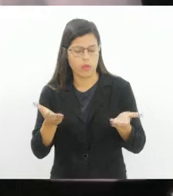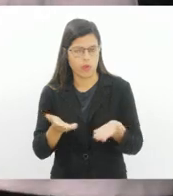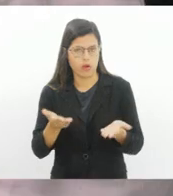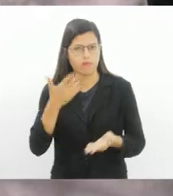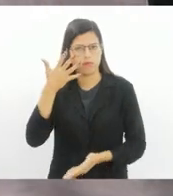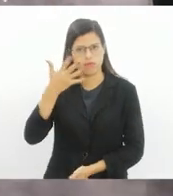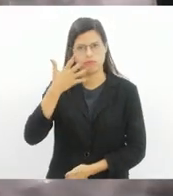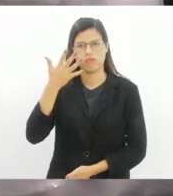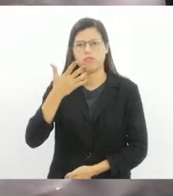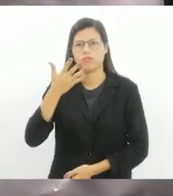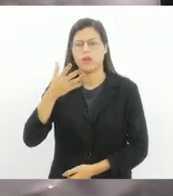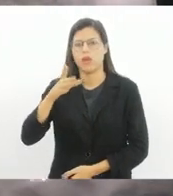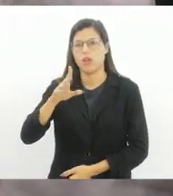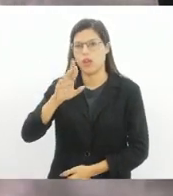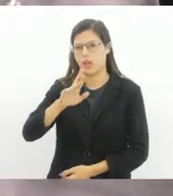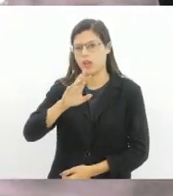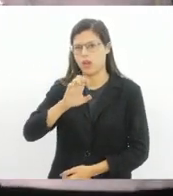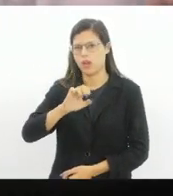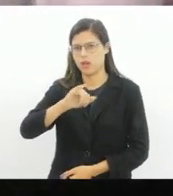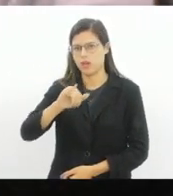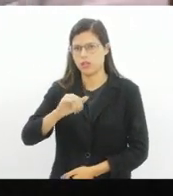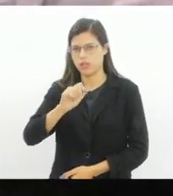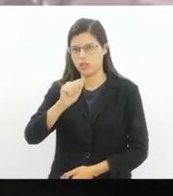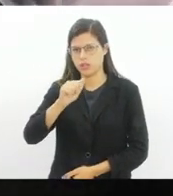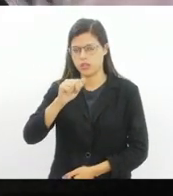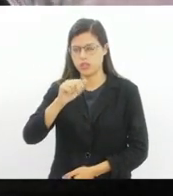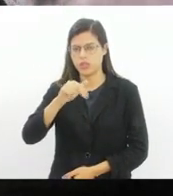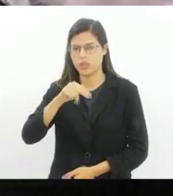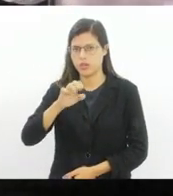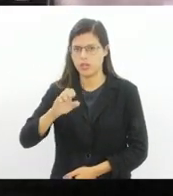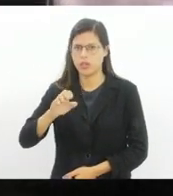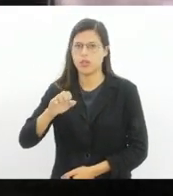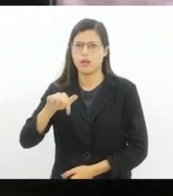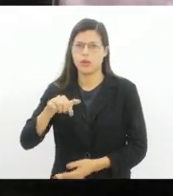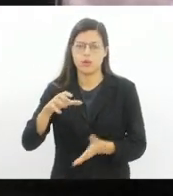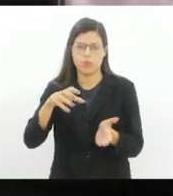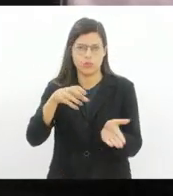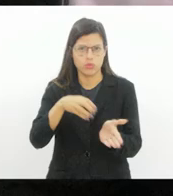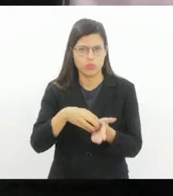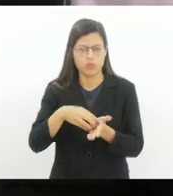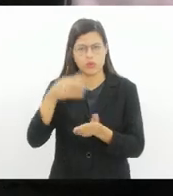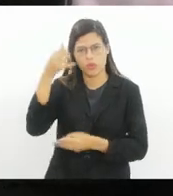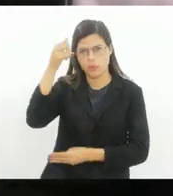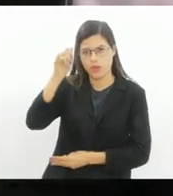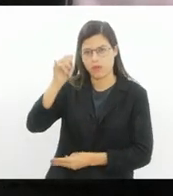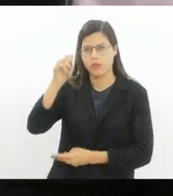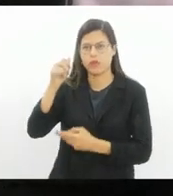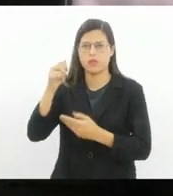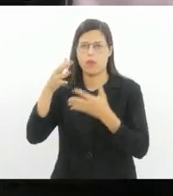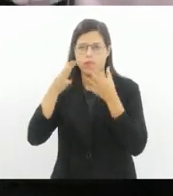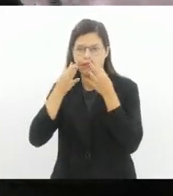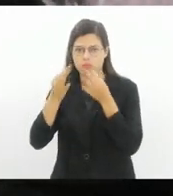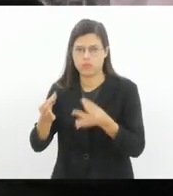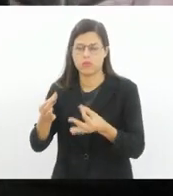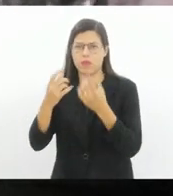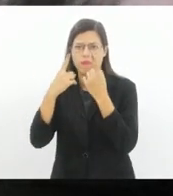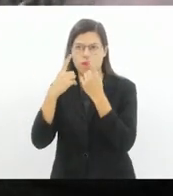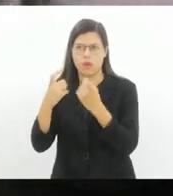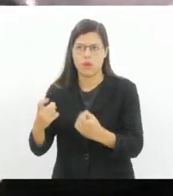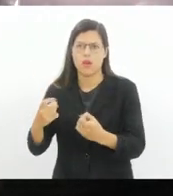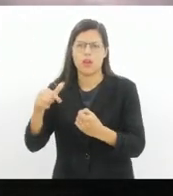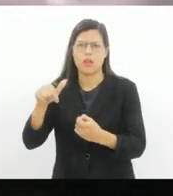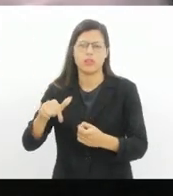senhora Rejane Farias, do Núcleo Estadual de Prevenção e Atenção às Violências, NESPAV, da